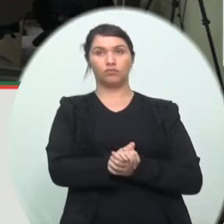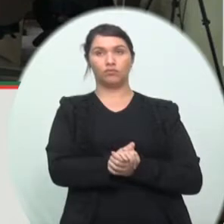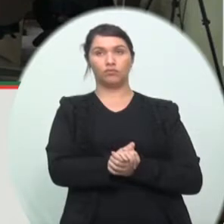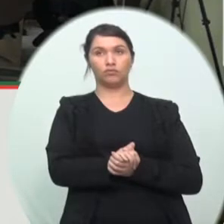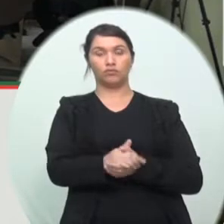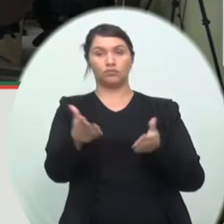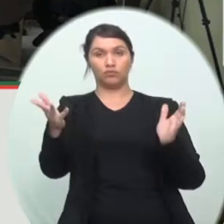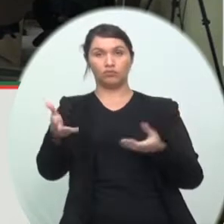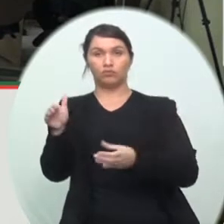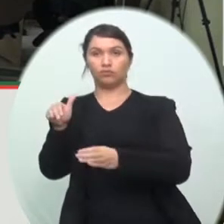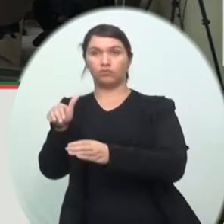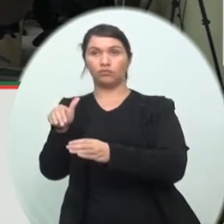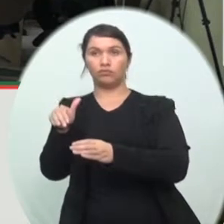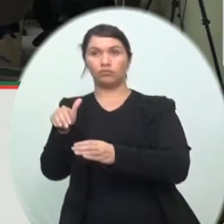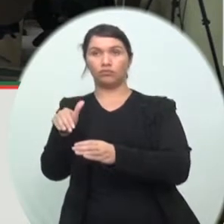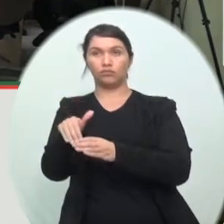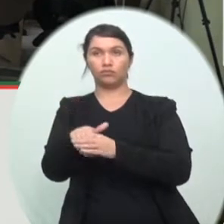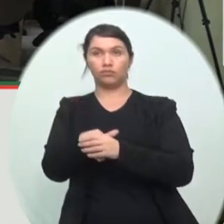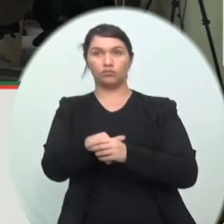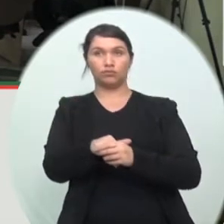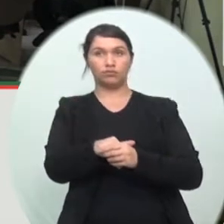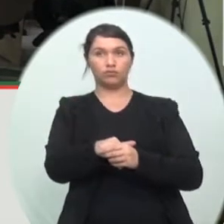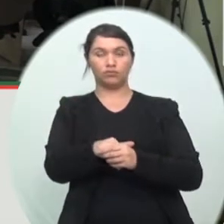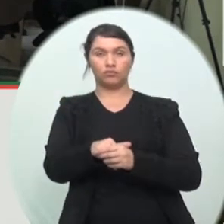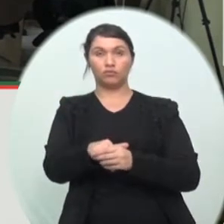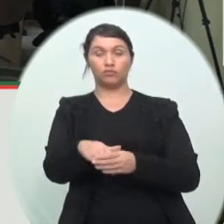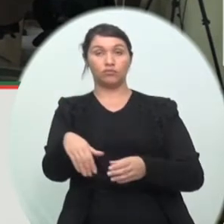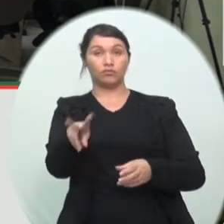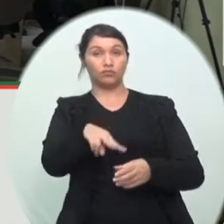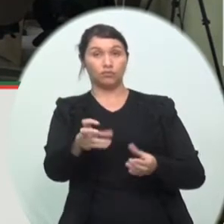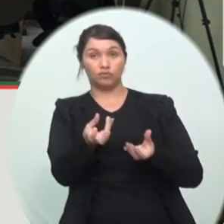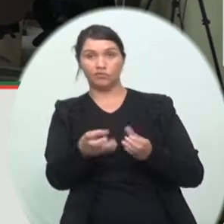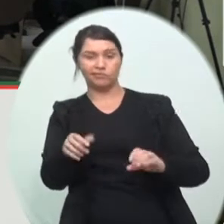Está em... Como que ele queria discutir, está em votação.